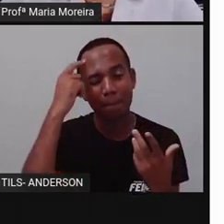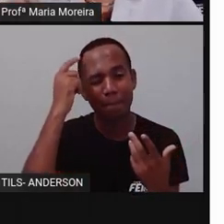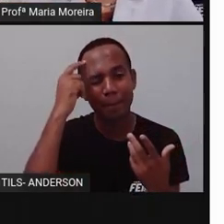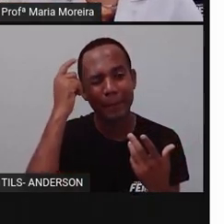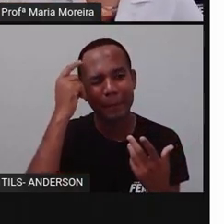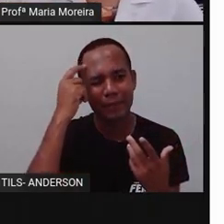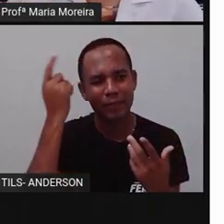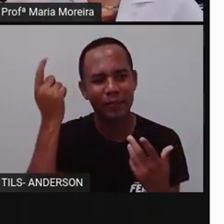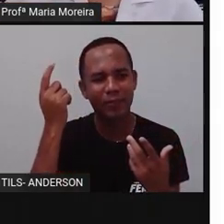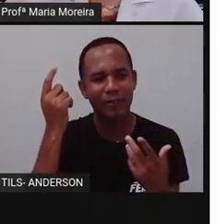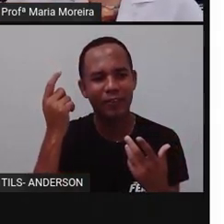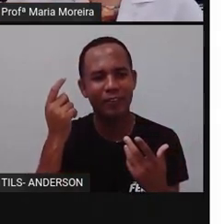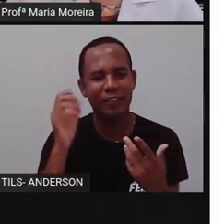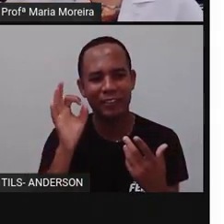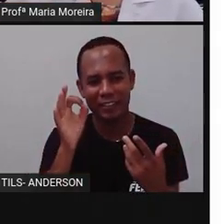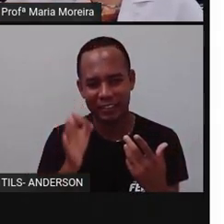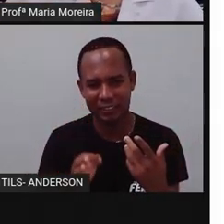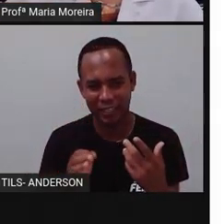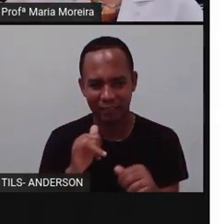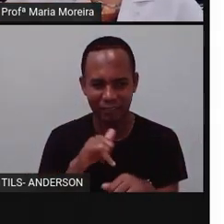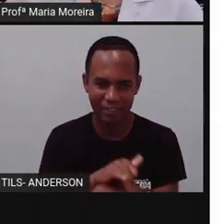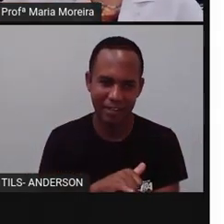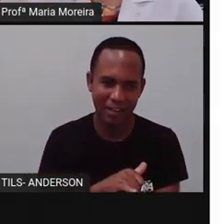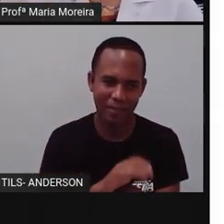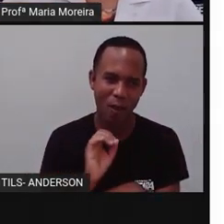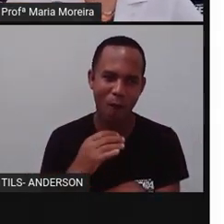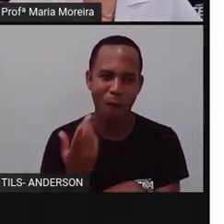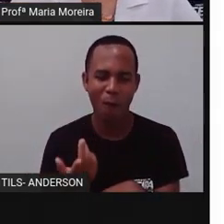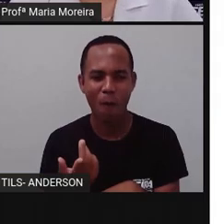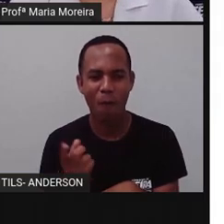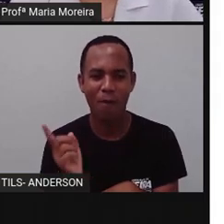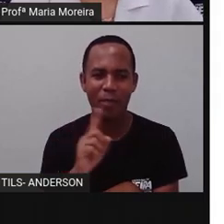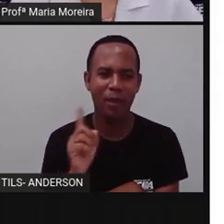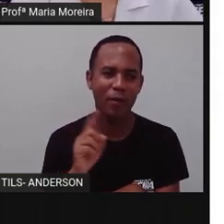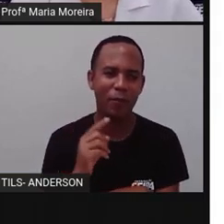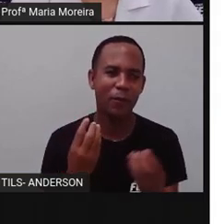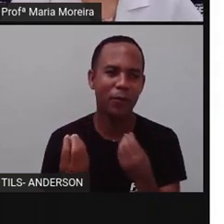Ele estava sendo honesto, gente? Ou não? E aí?